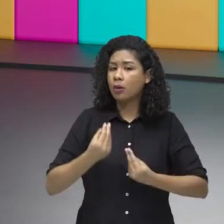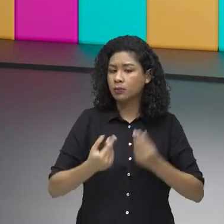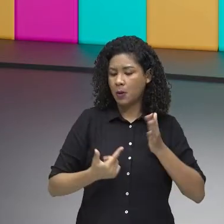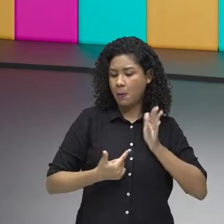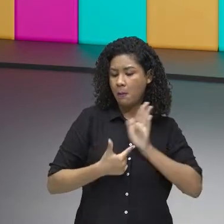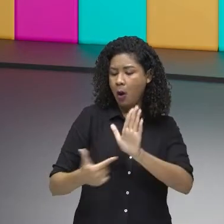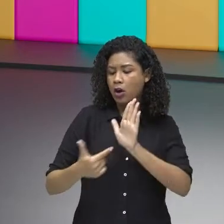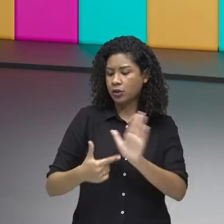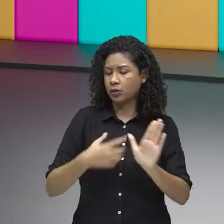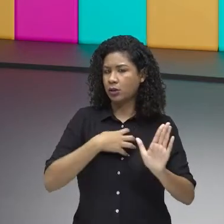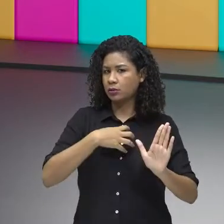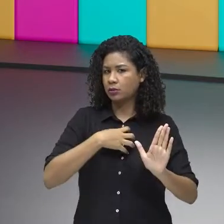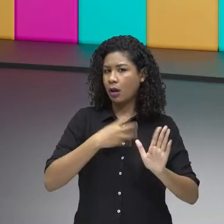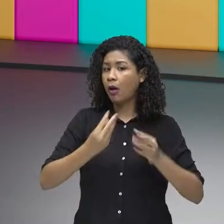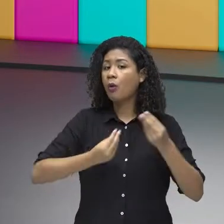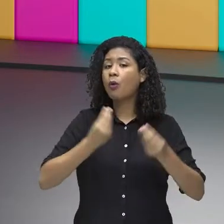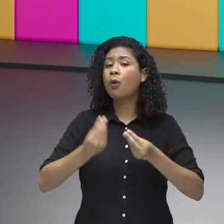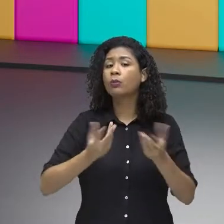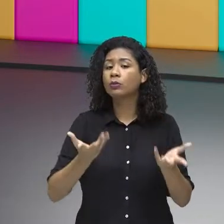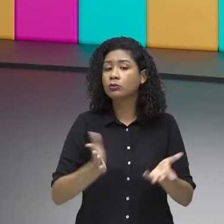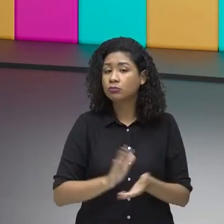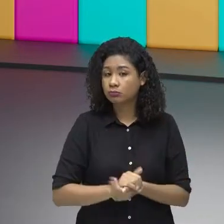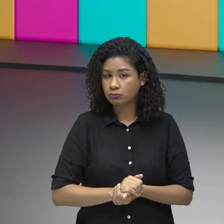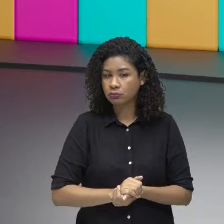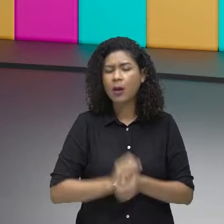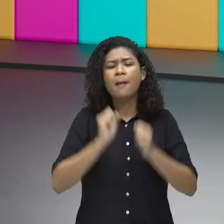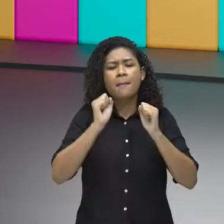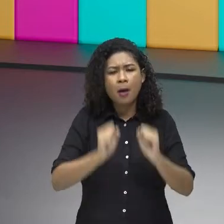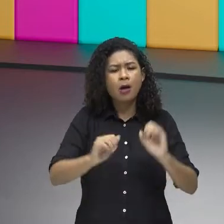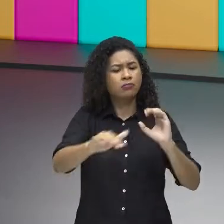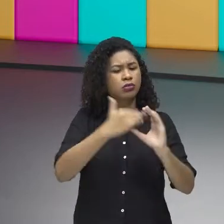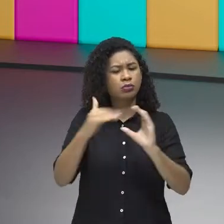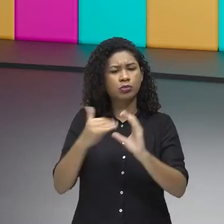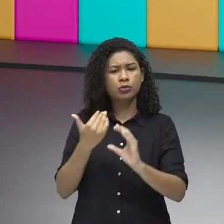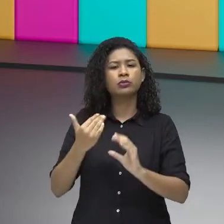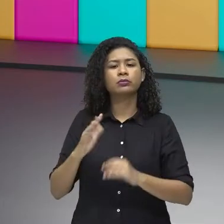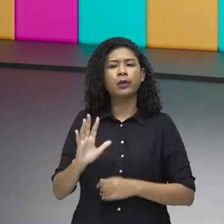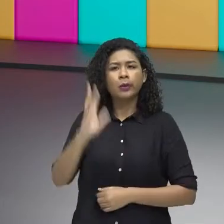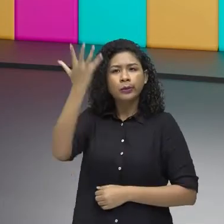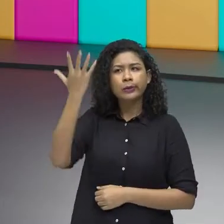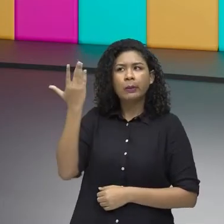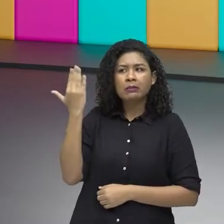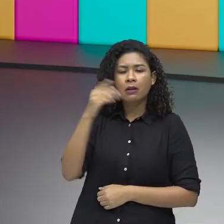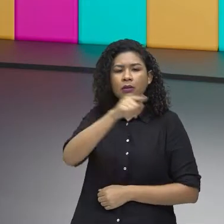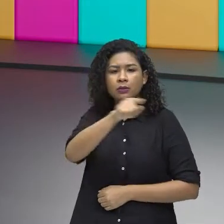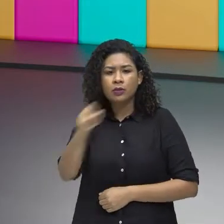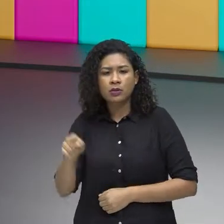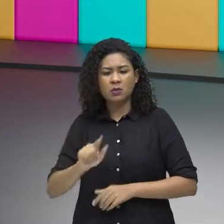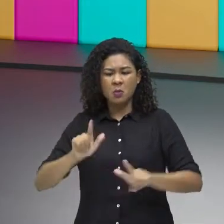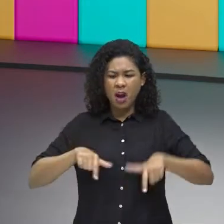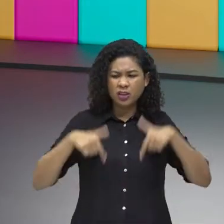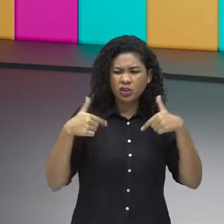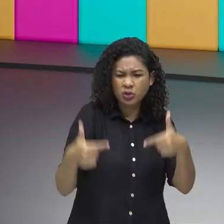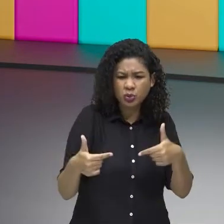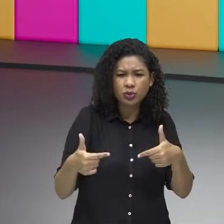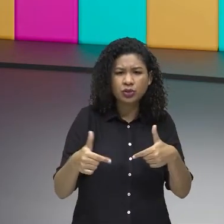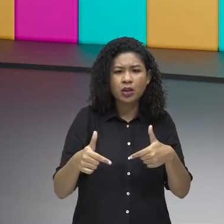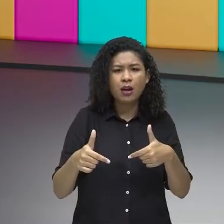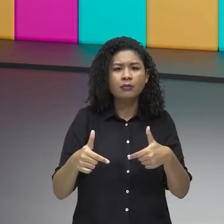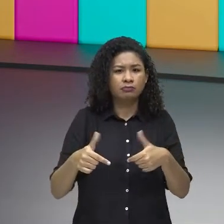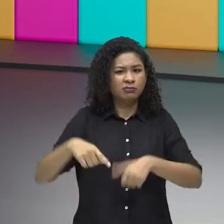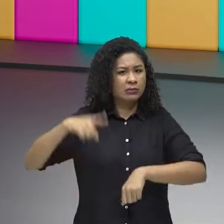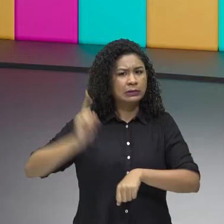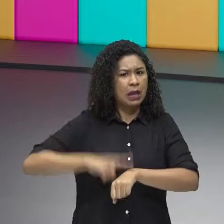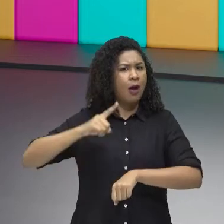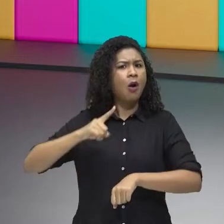sentimento? Vai colocando pra gente aí no chat se você tomou assim, alguma atitude que aí você pensou, né, e acabou